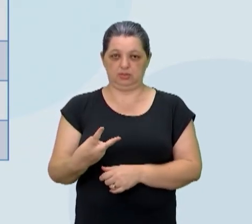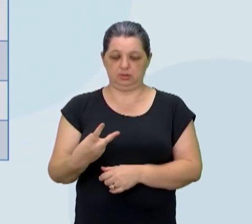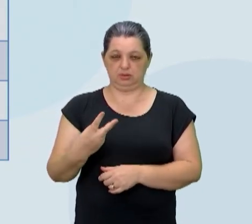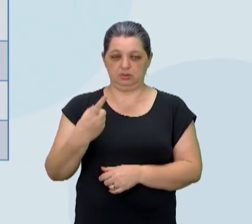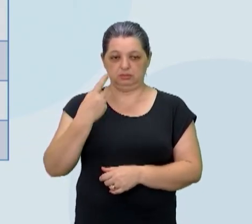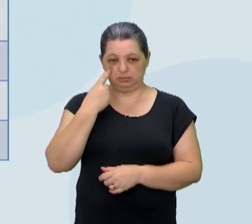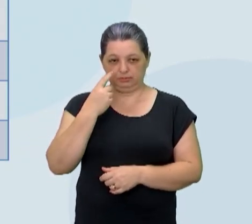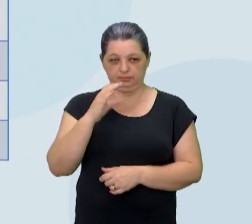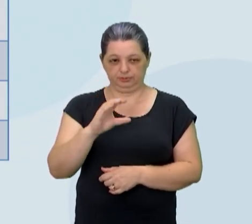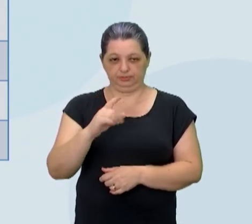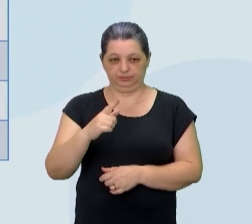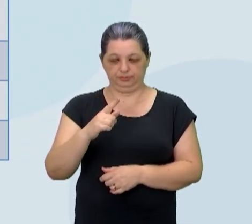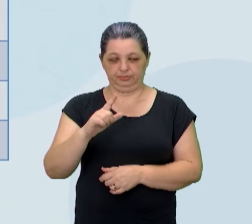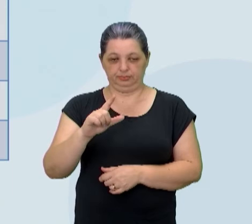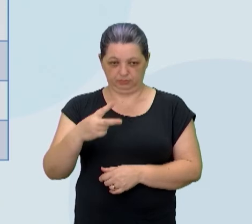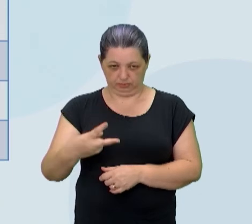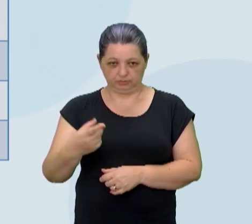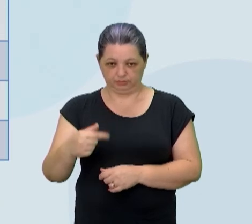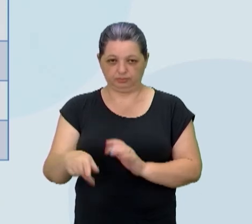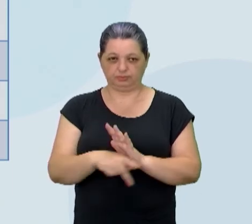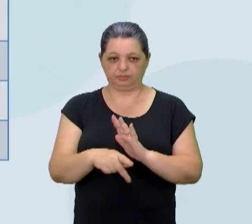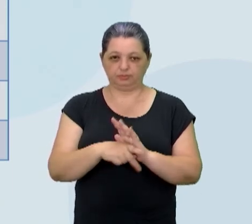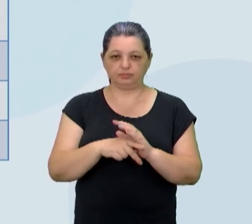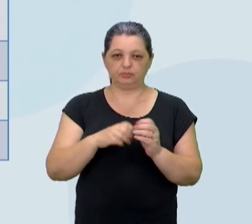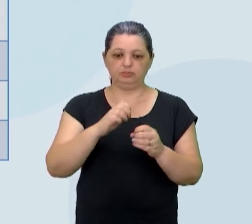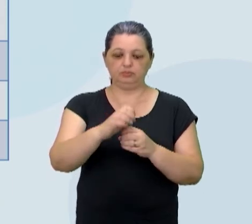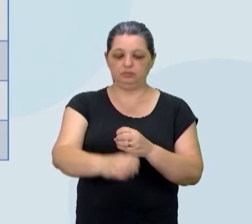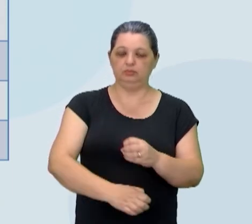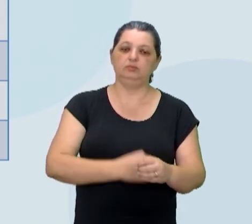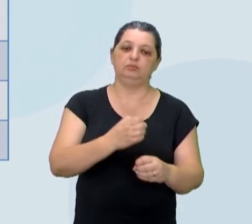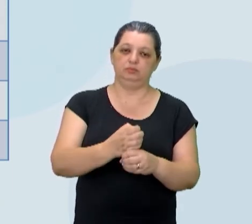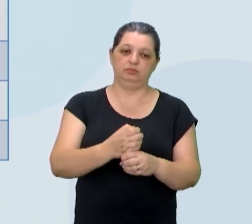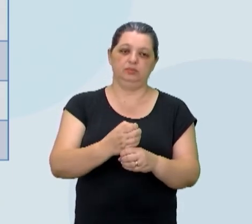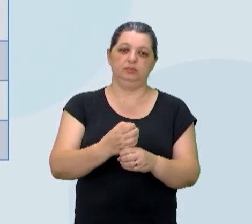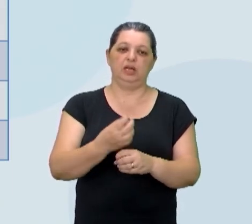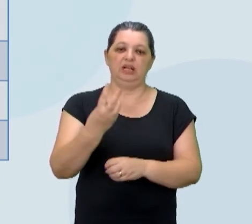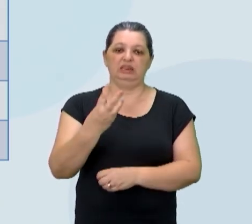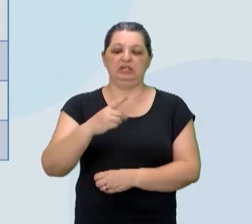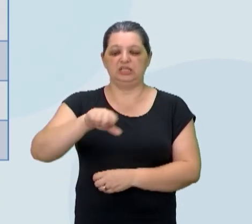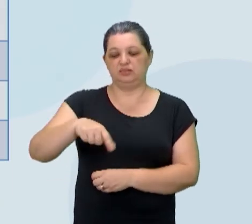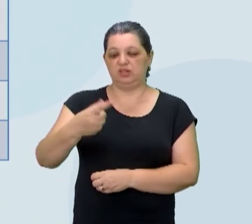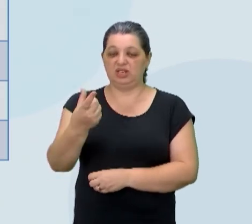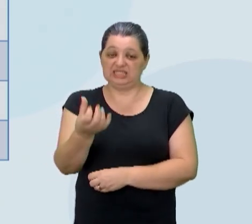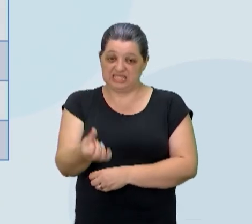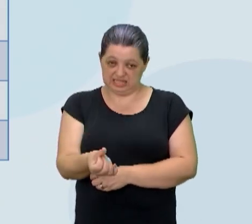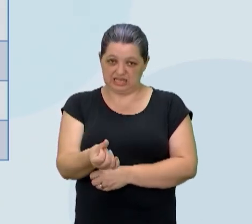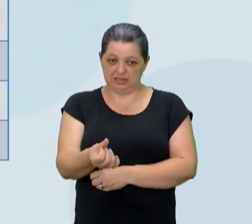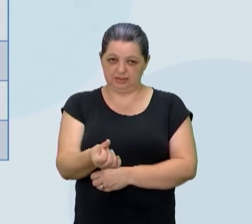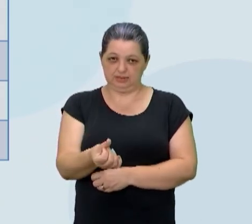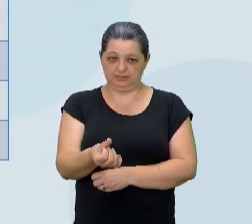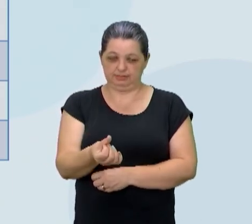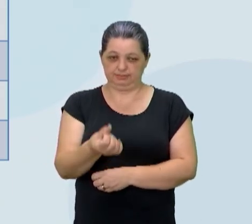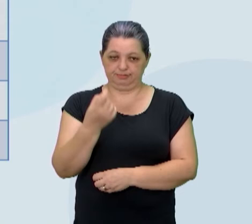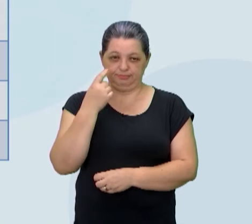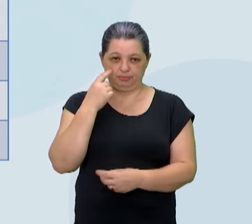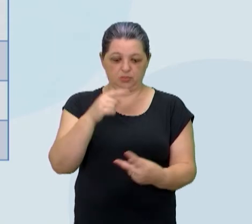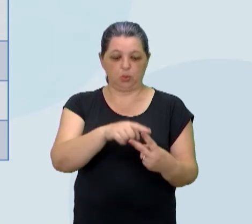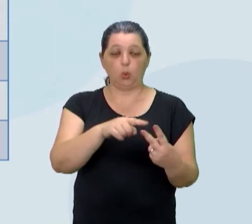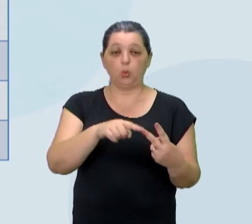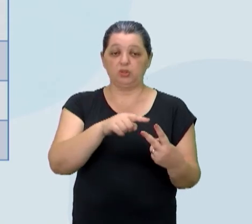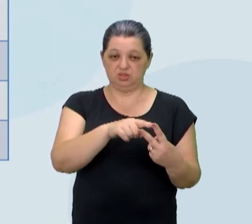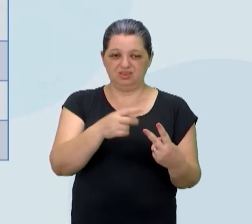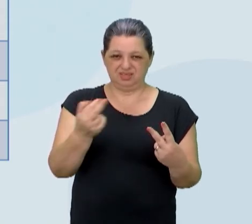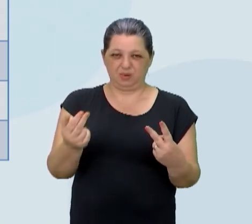do cloro na tabela de eletronegatividade é 3,16. Então, como ali os dois são